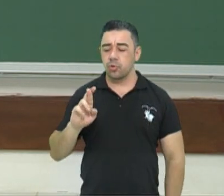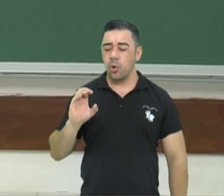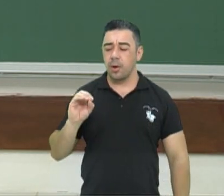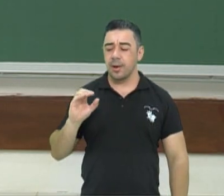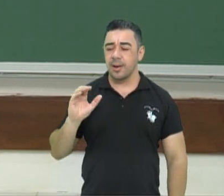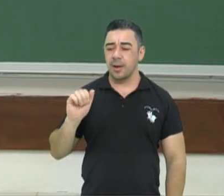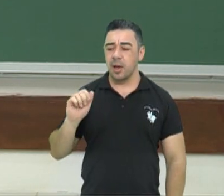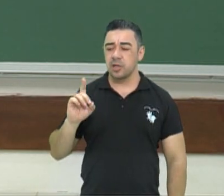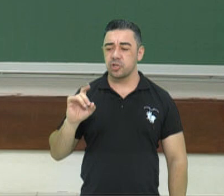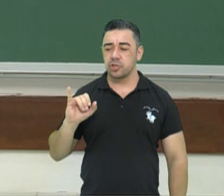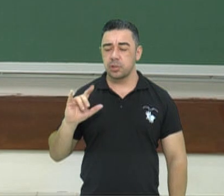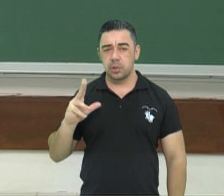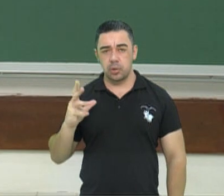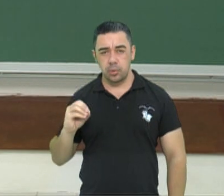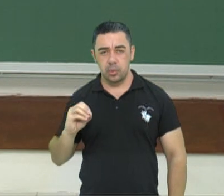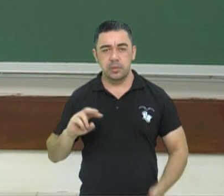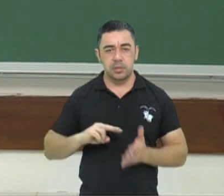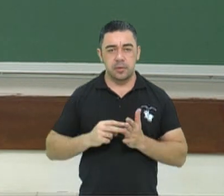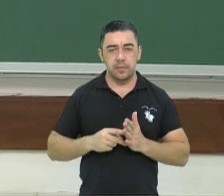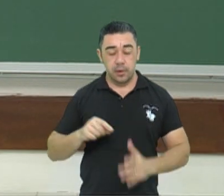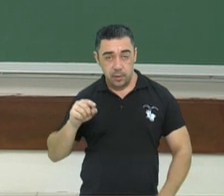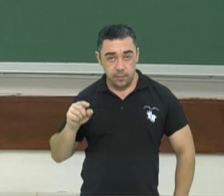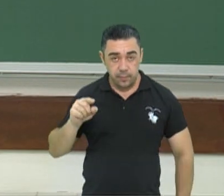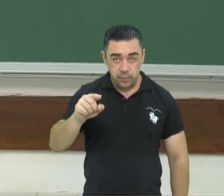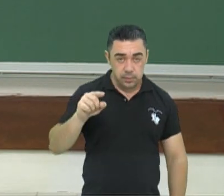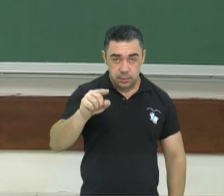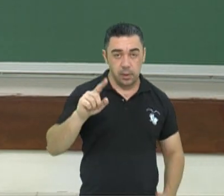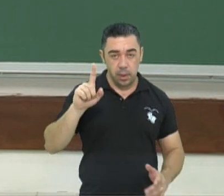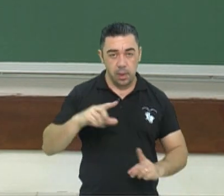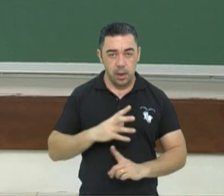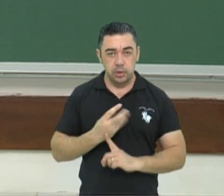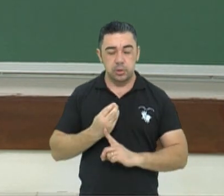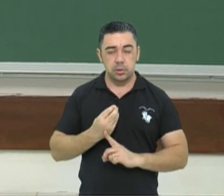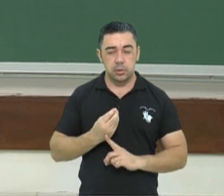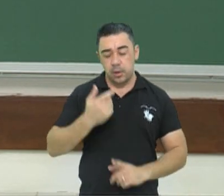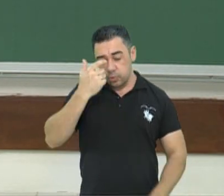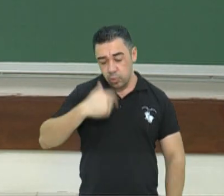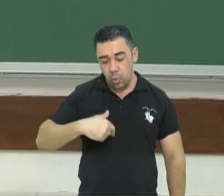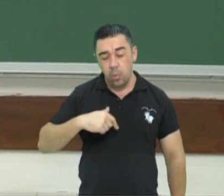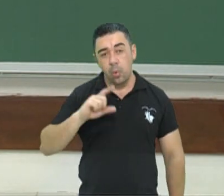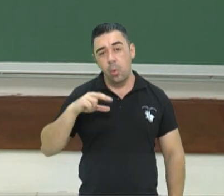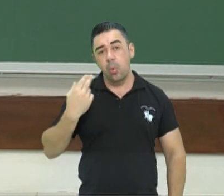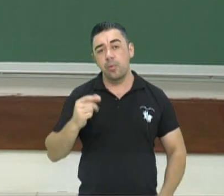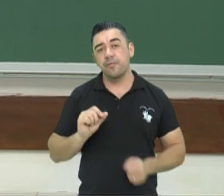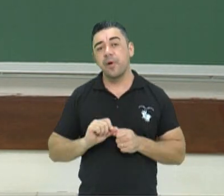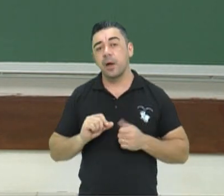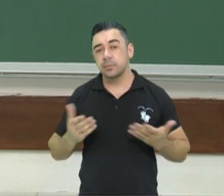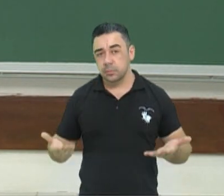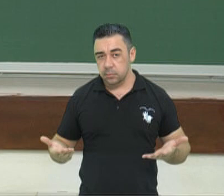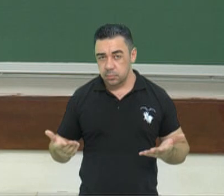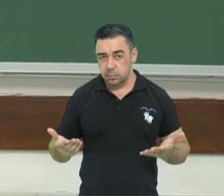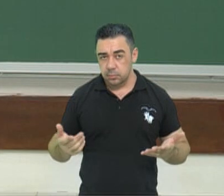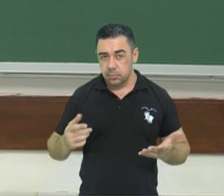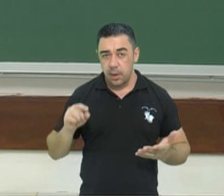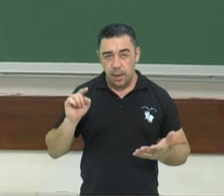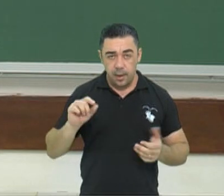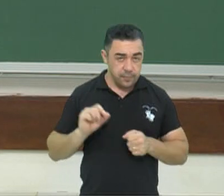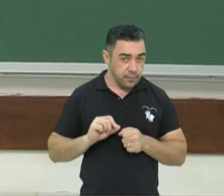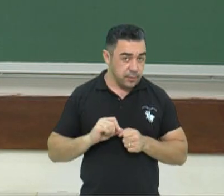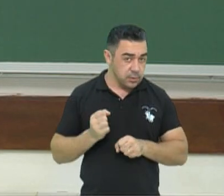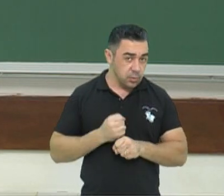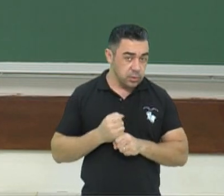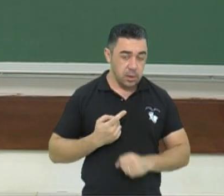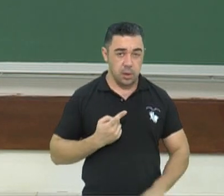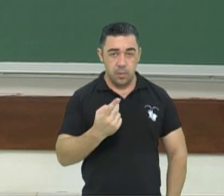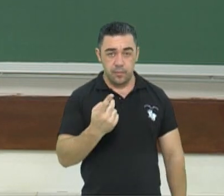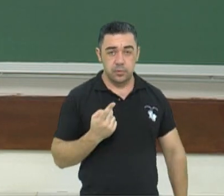está dizendo para o público, o artista está ou se faz naquele momento. Ela está dizendo assim, essa obra quem vai construir é